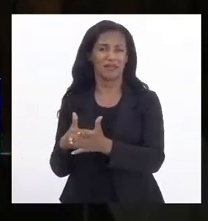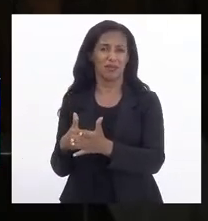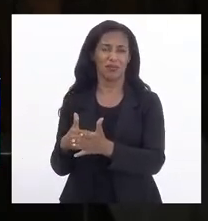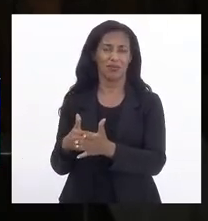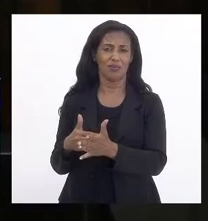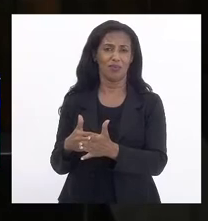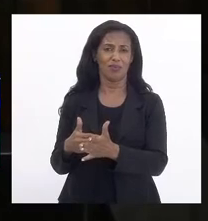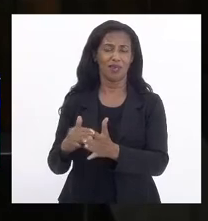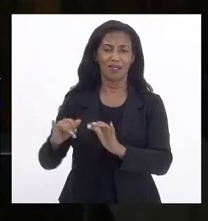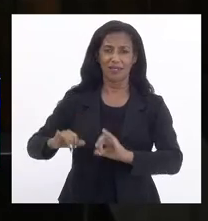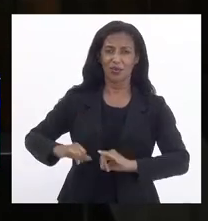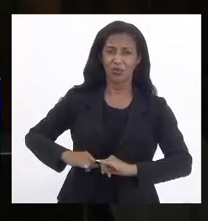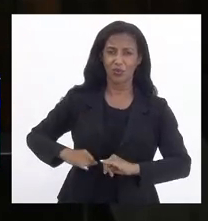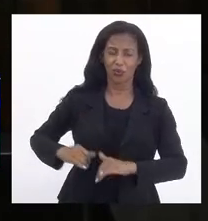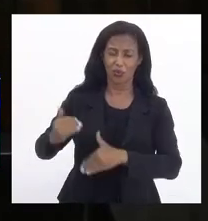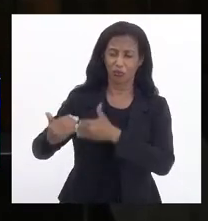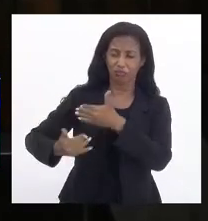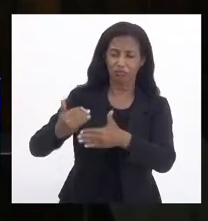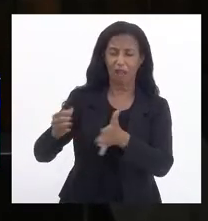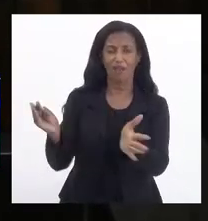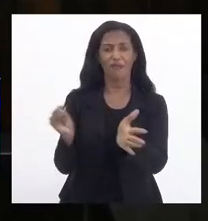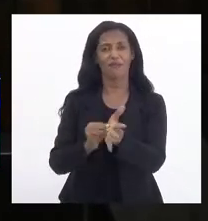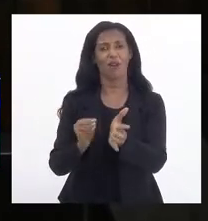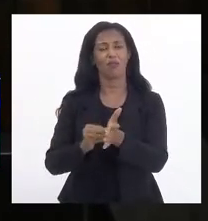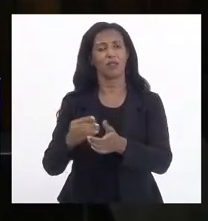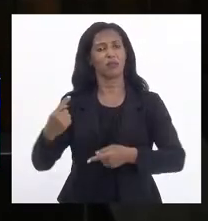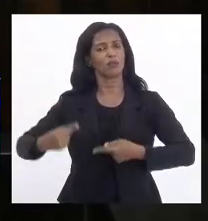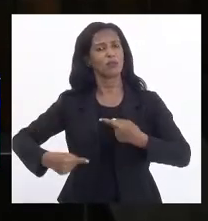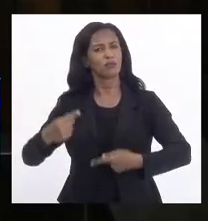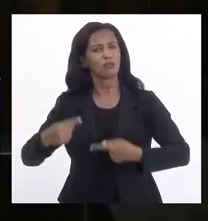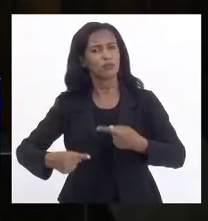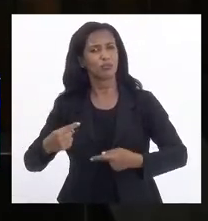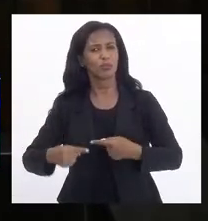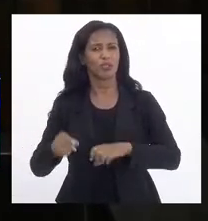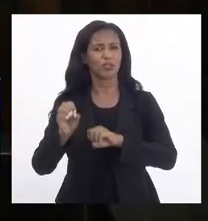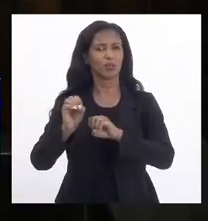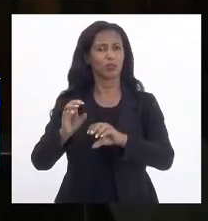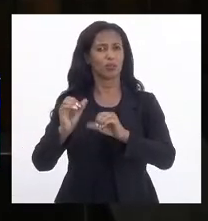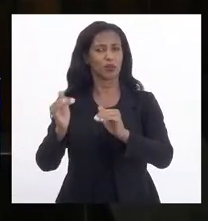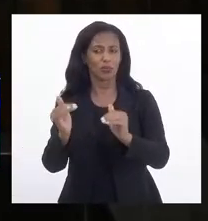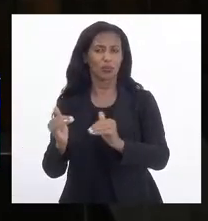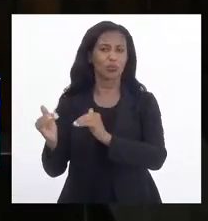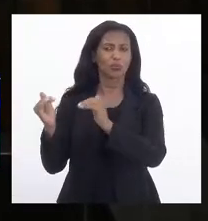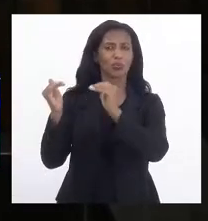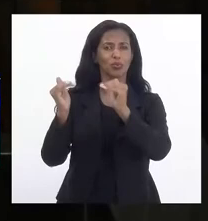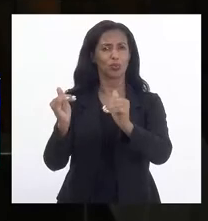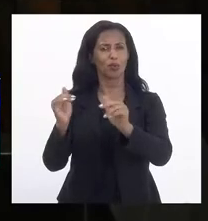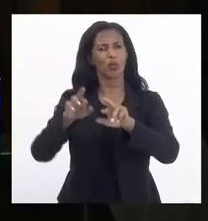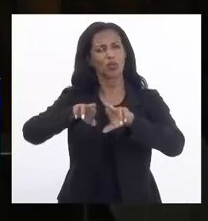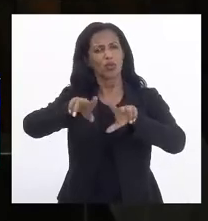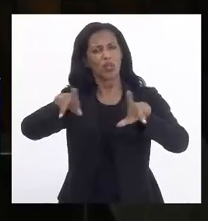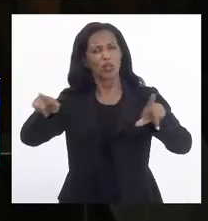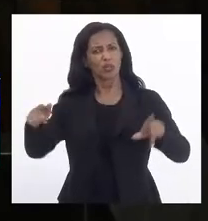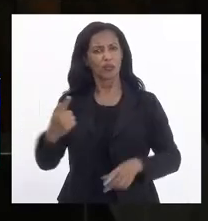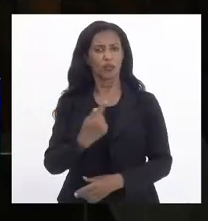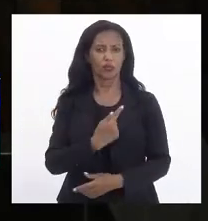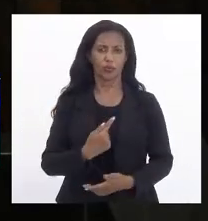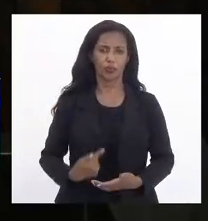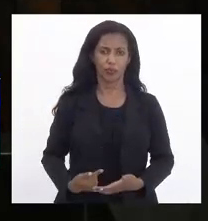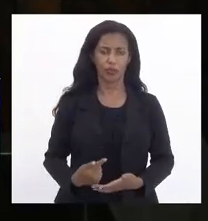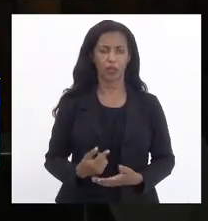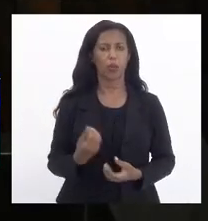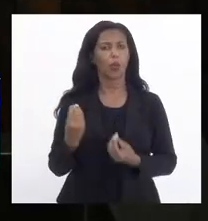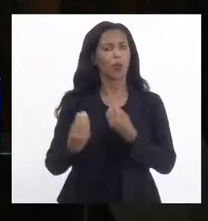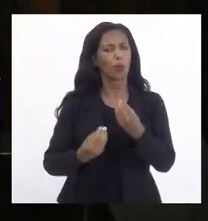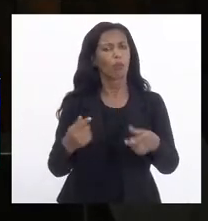sofrido pela falta de política para o ensino superior dos diferentes governos,